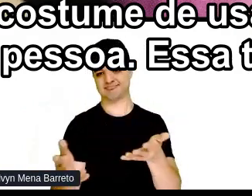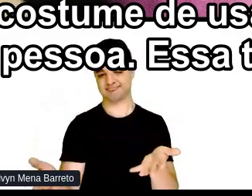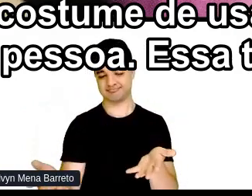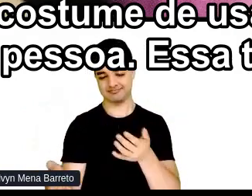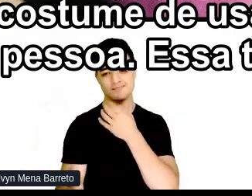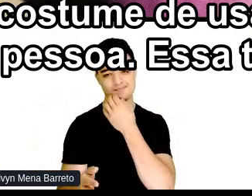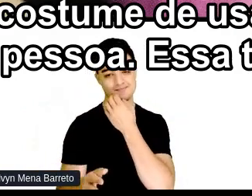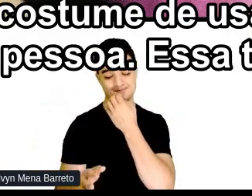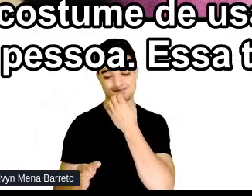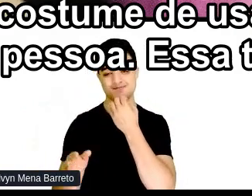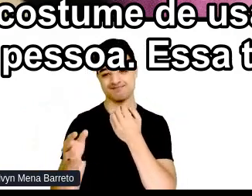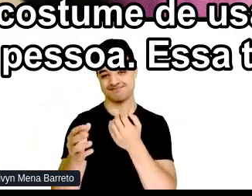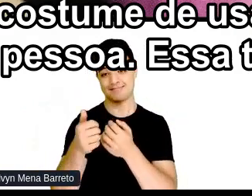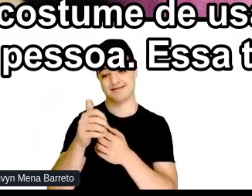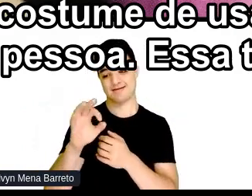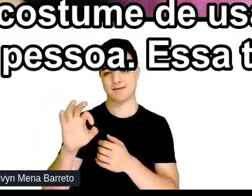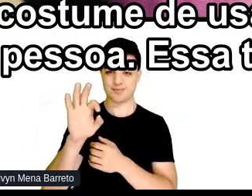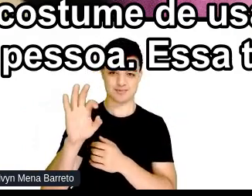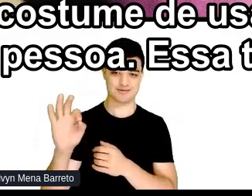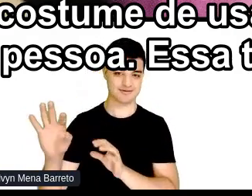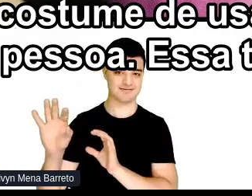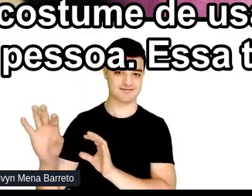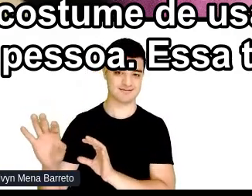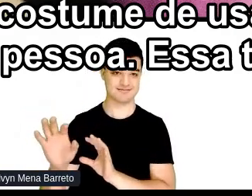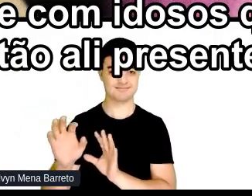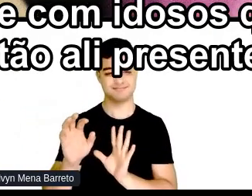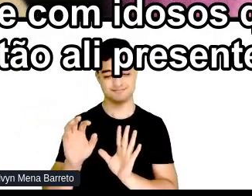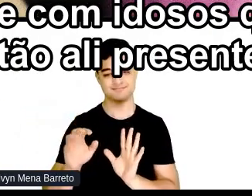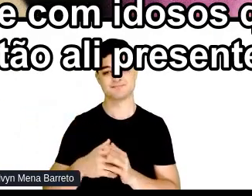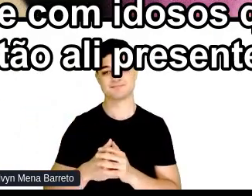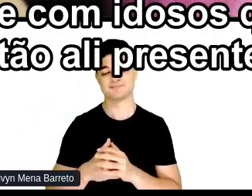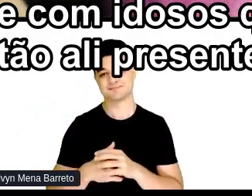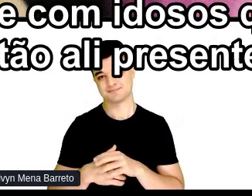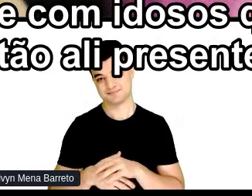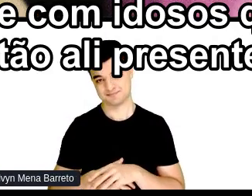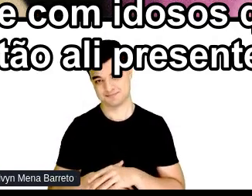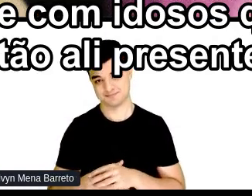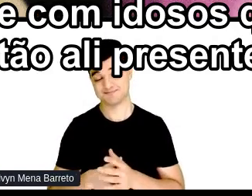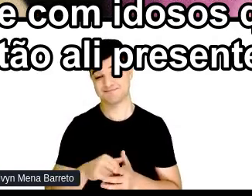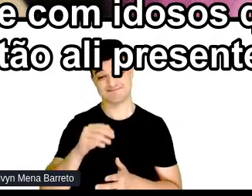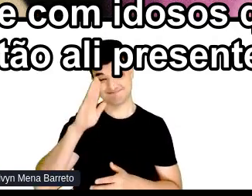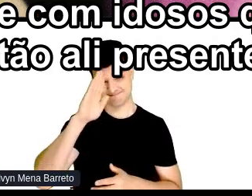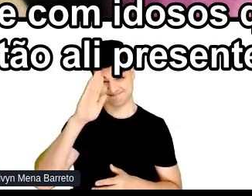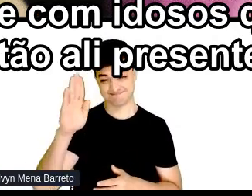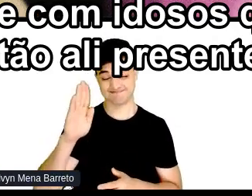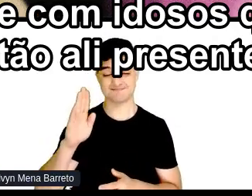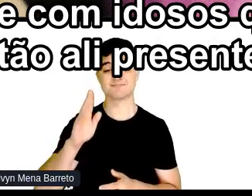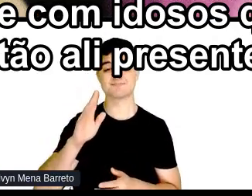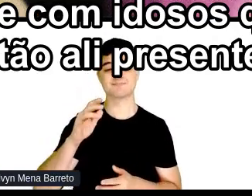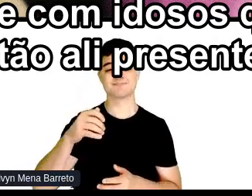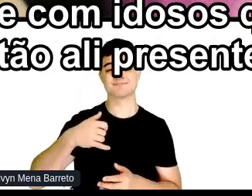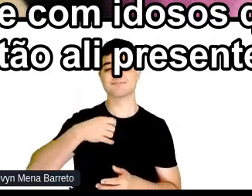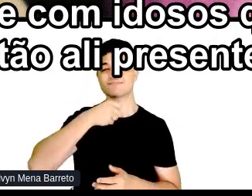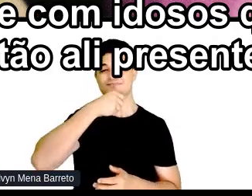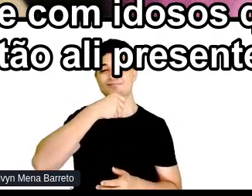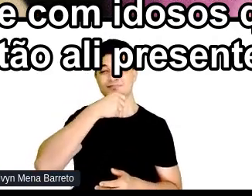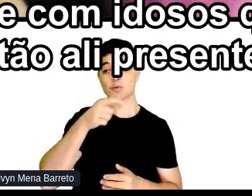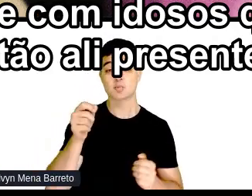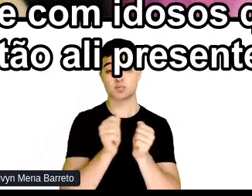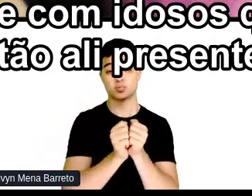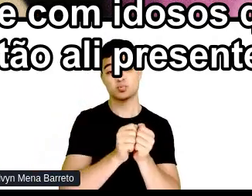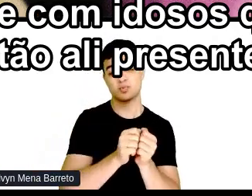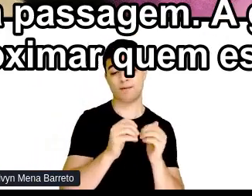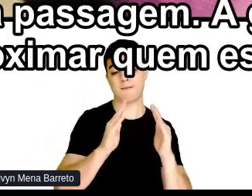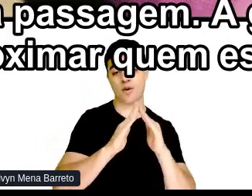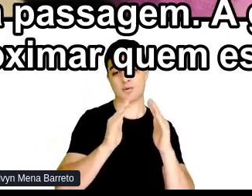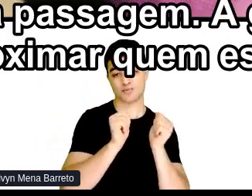A gente também tem a questão do WhatsApp. A gente viu que é o aplicativo mais utilizado entre os idosos, e para 10% dos casos que a